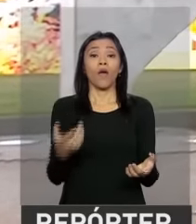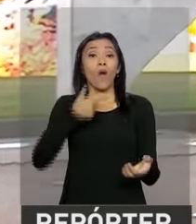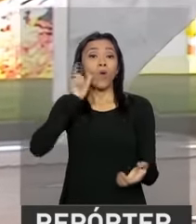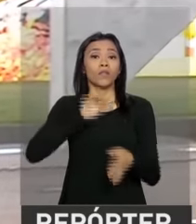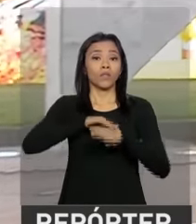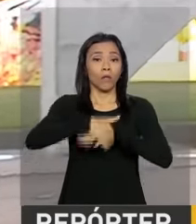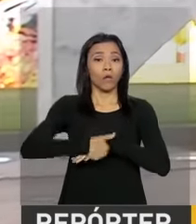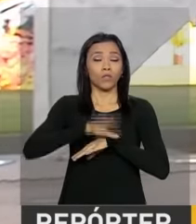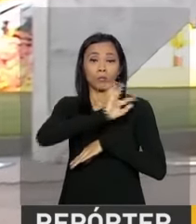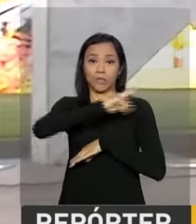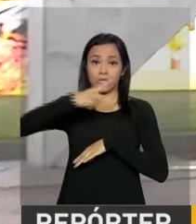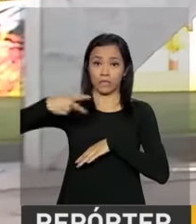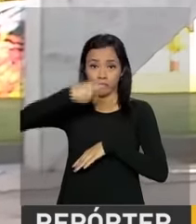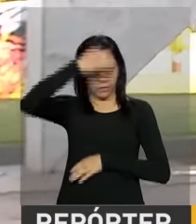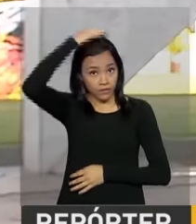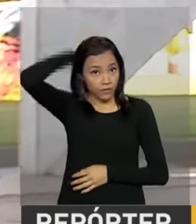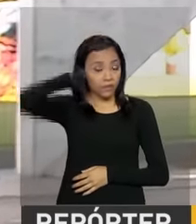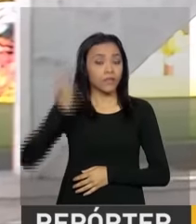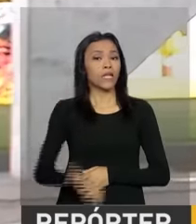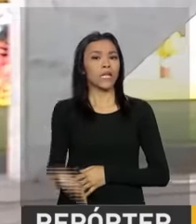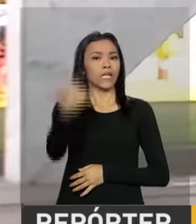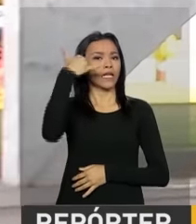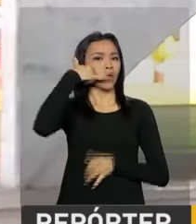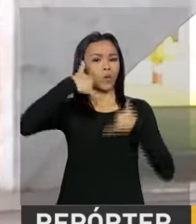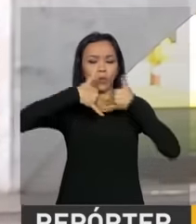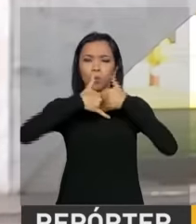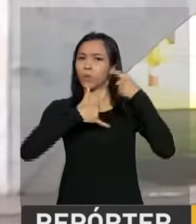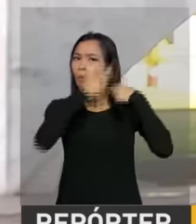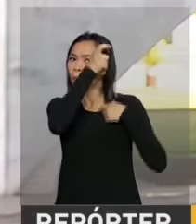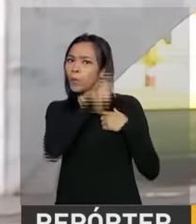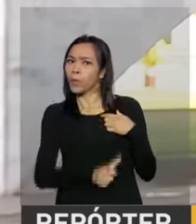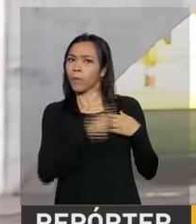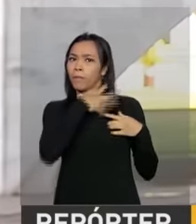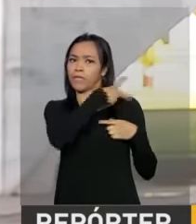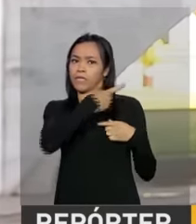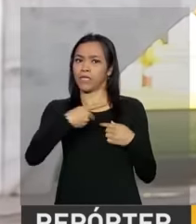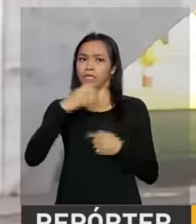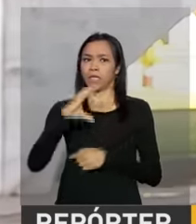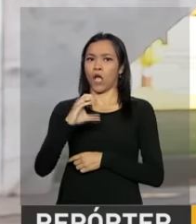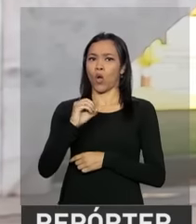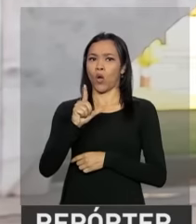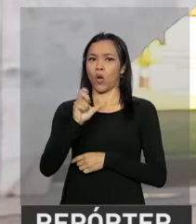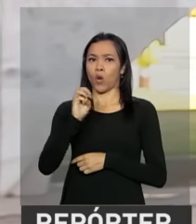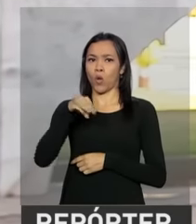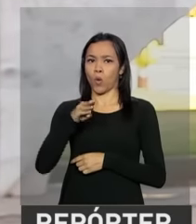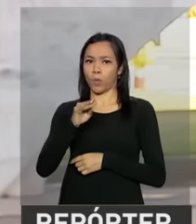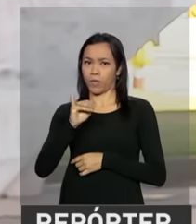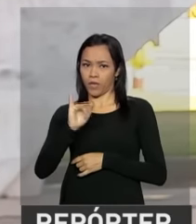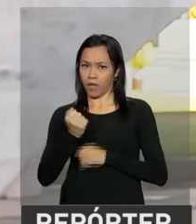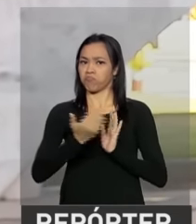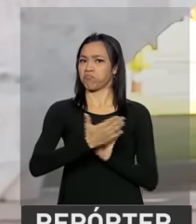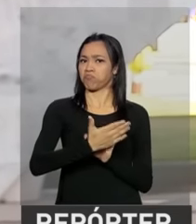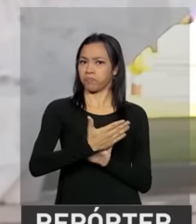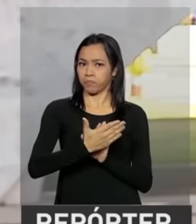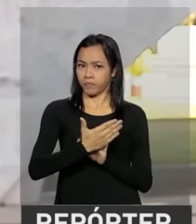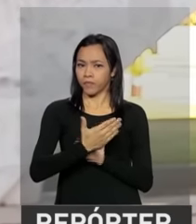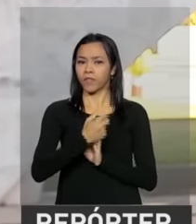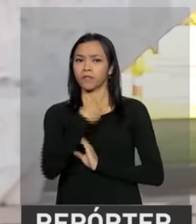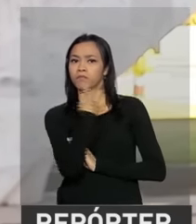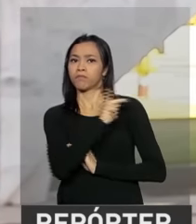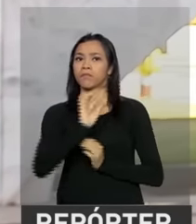noite o presidente em exercício Michel Temer ligou para o presidente da Colômbia Juan Manuel Santos para parabenizá-lo pela